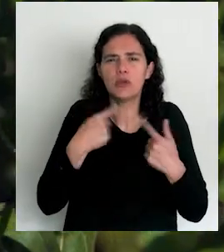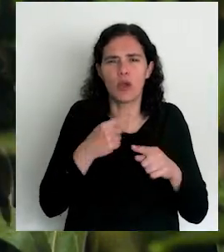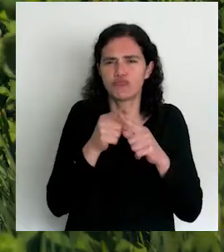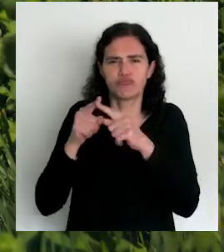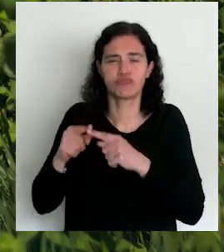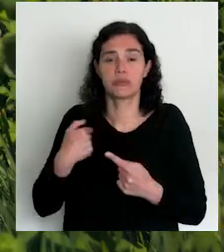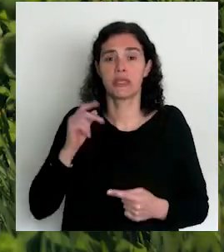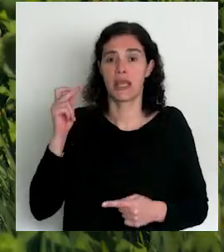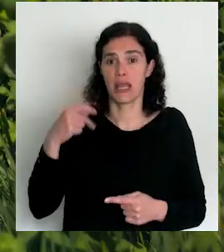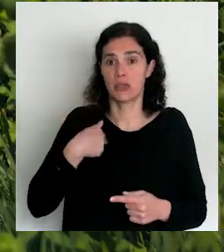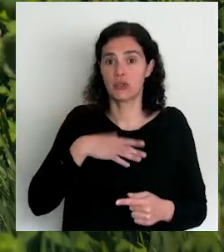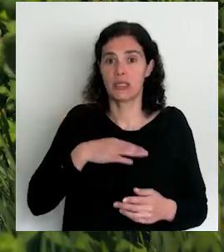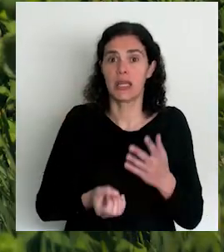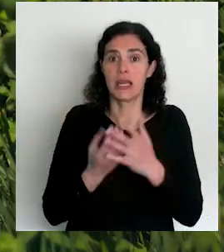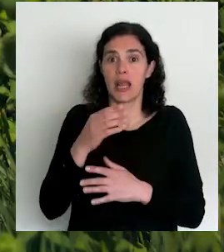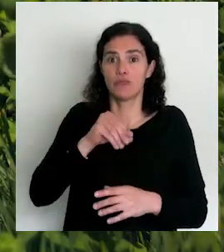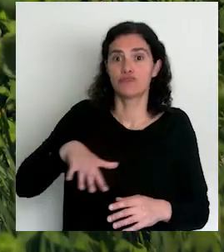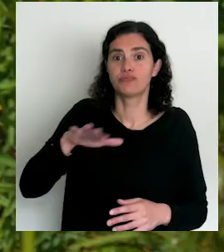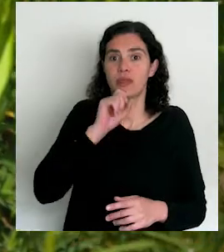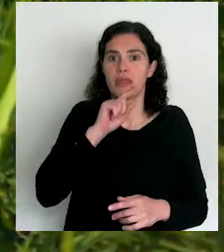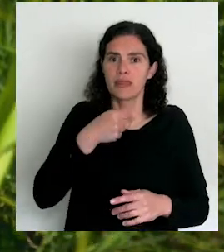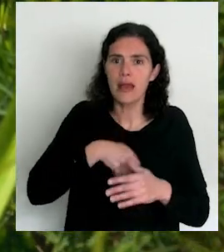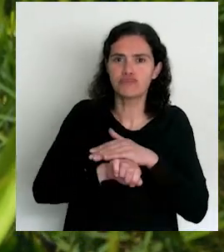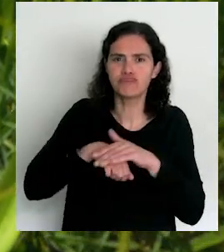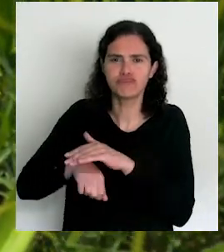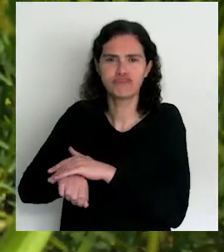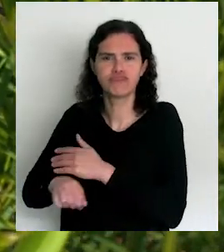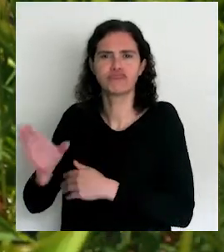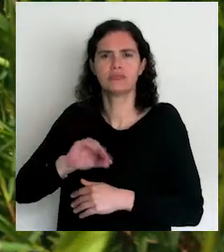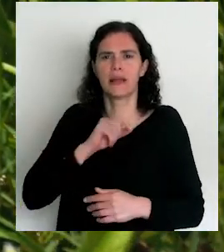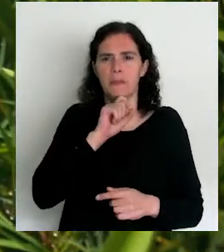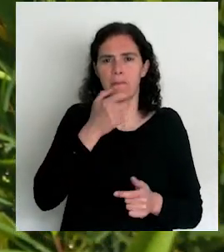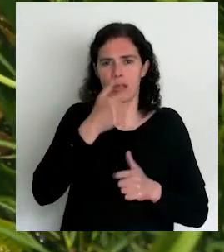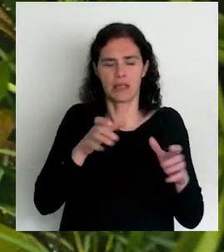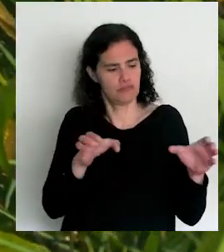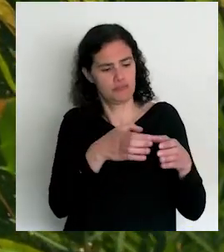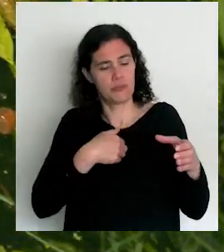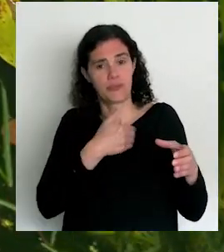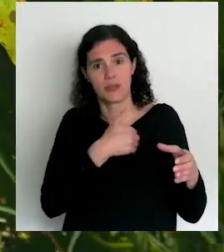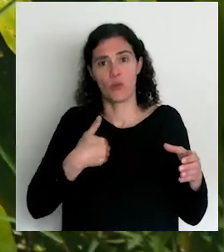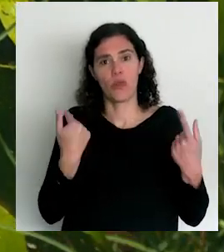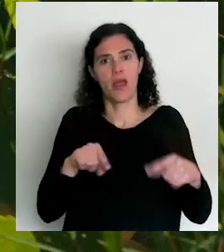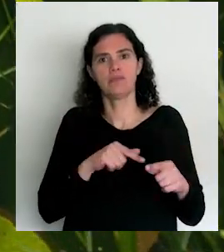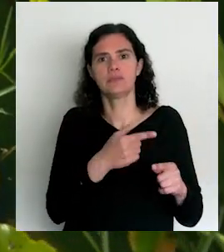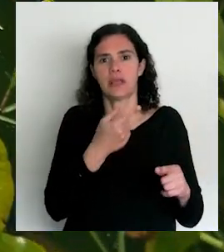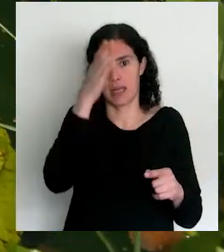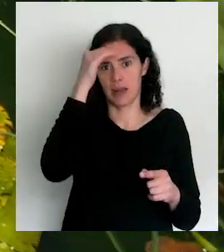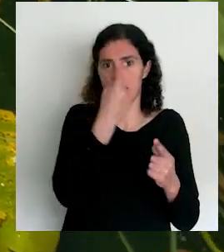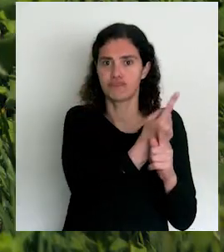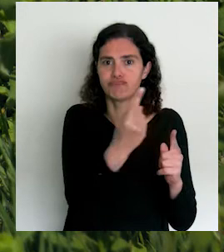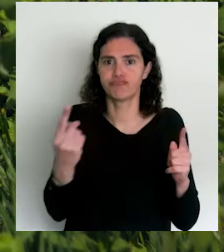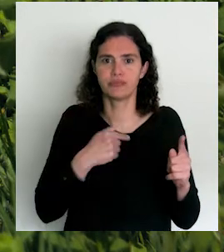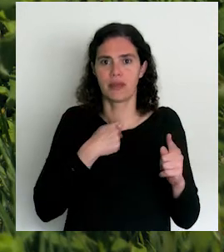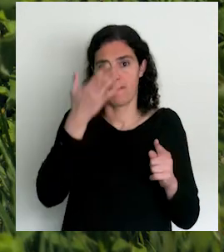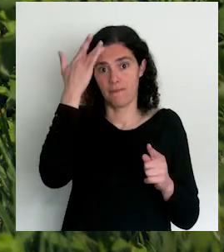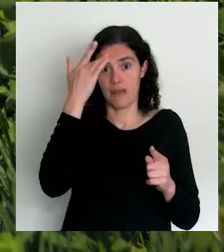se pensava criar aqui um local onde eles pudessem reproduzir melhor e que pudéssemos ter aqui uma população saudável cada uma destas espécies e de